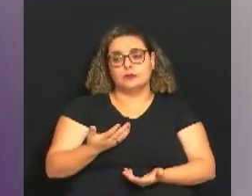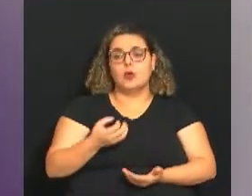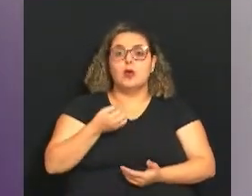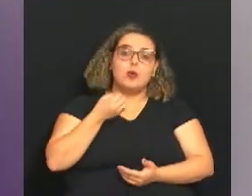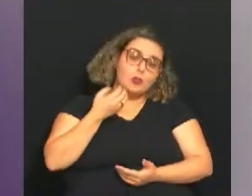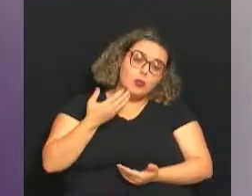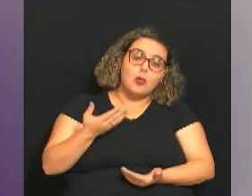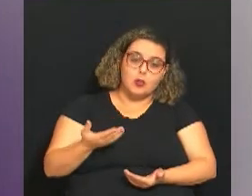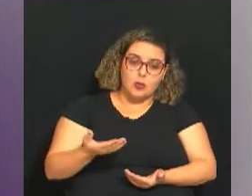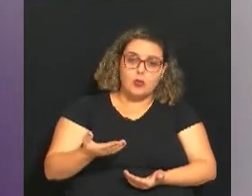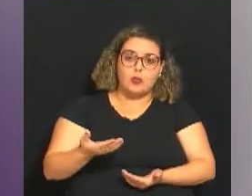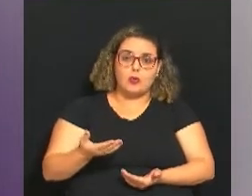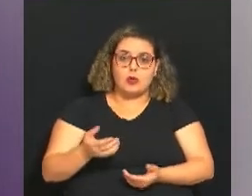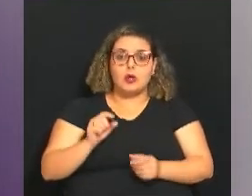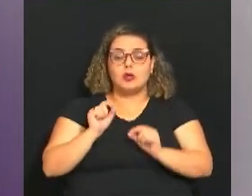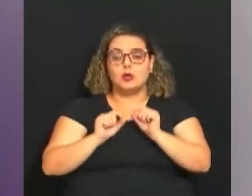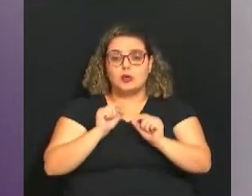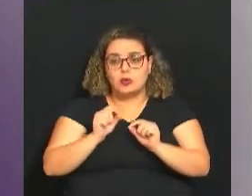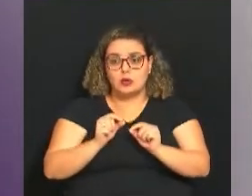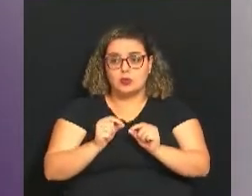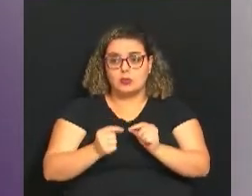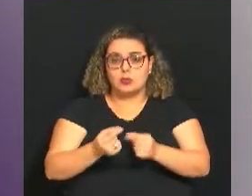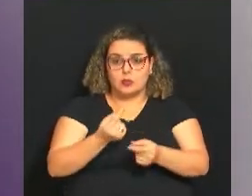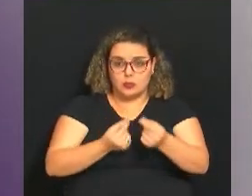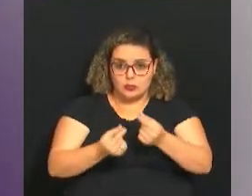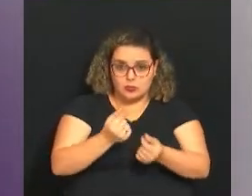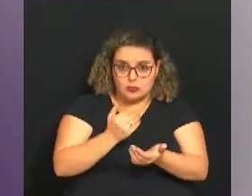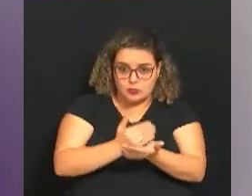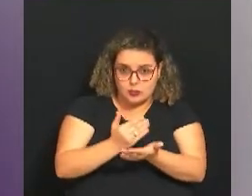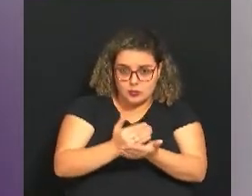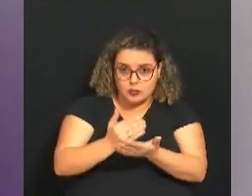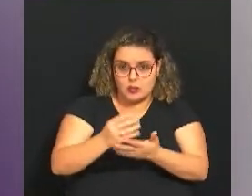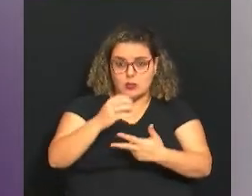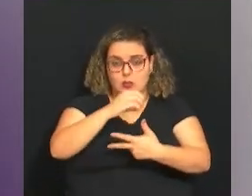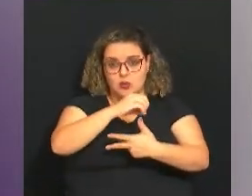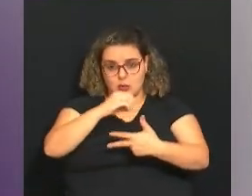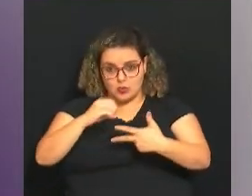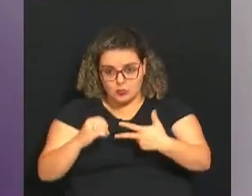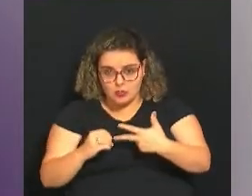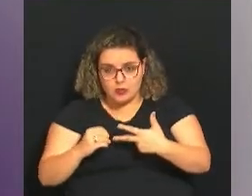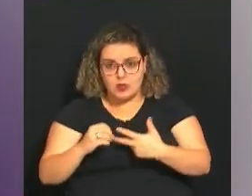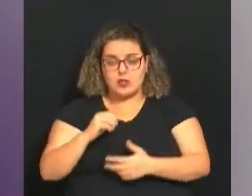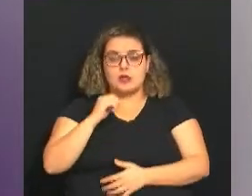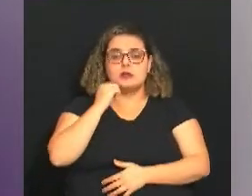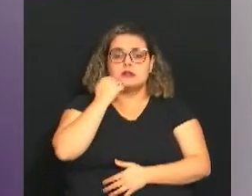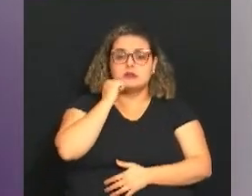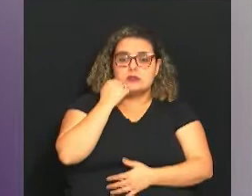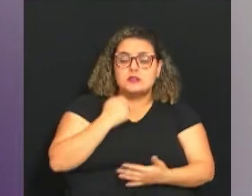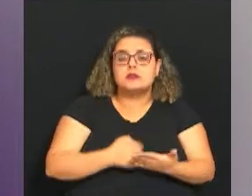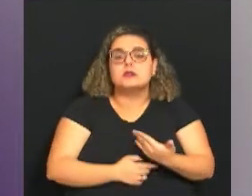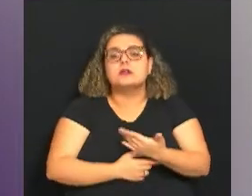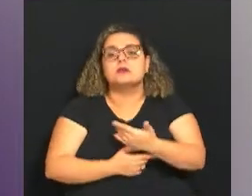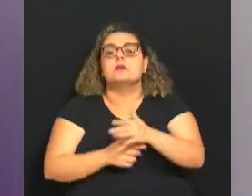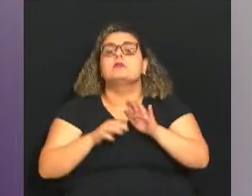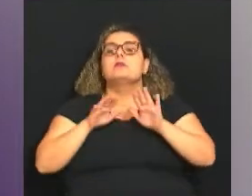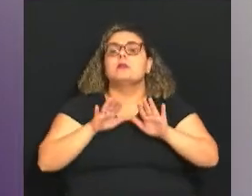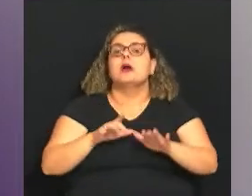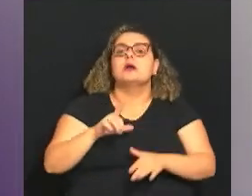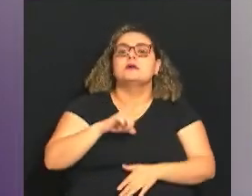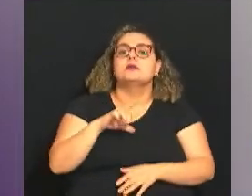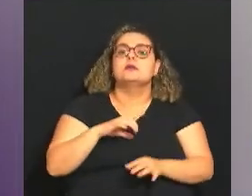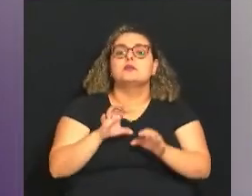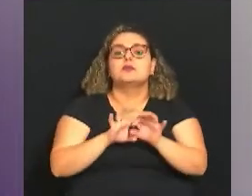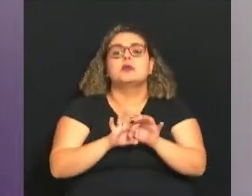obviamente, aqui o financiamento é um financiamento do MEC, via o Ministério da Ciência e Tecnologia, só que nós temos a liberdade